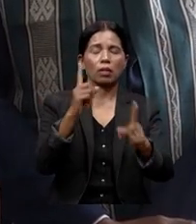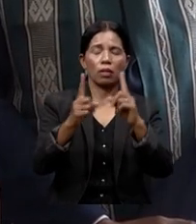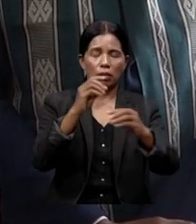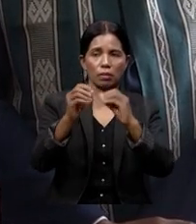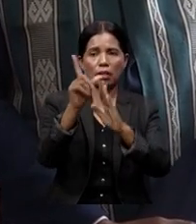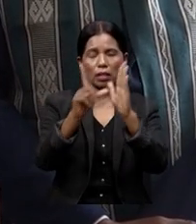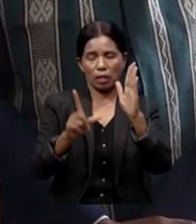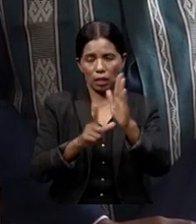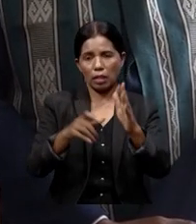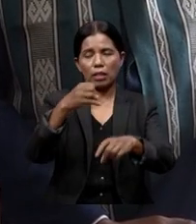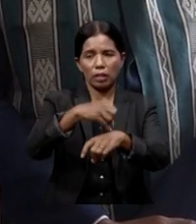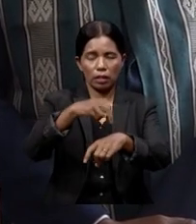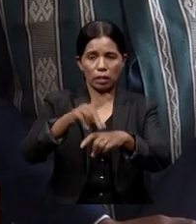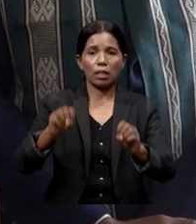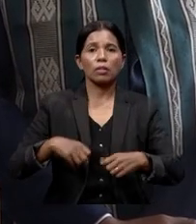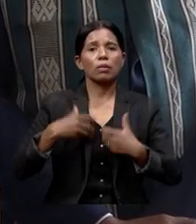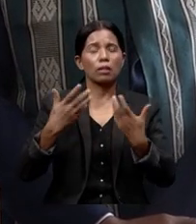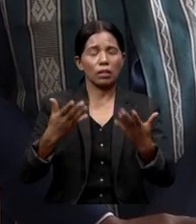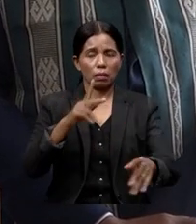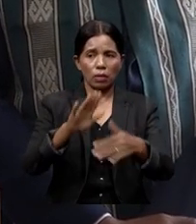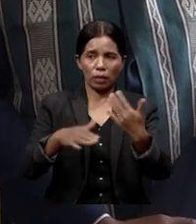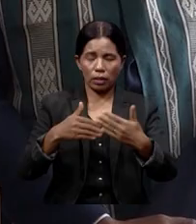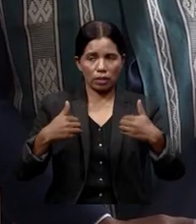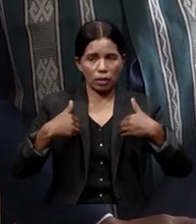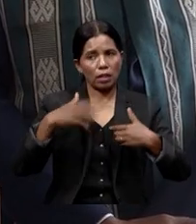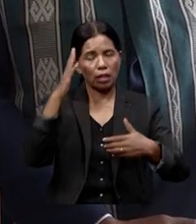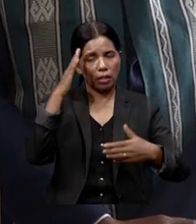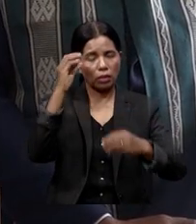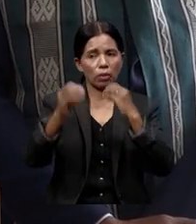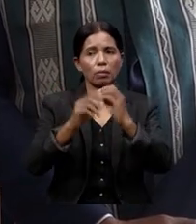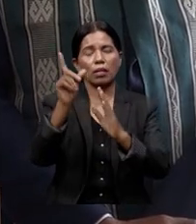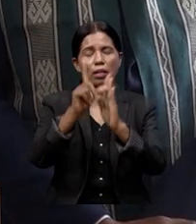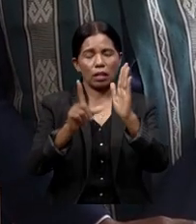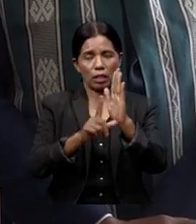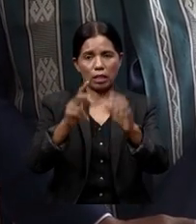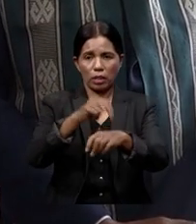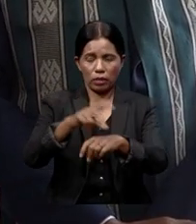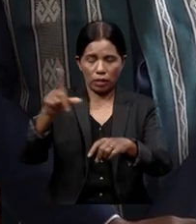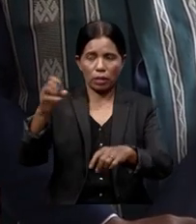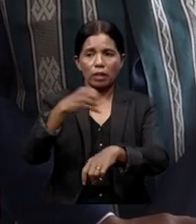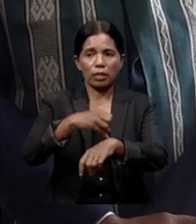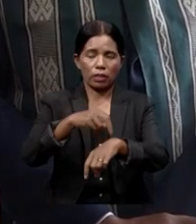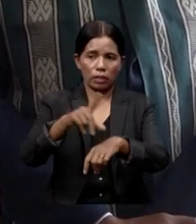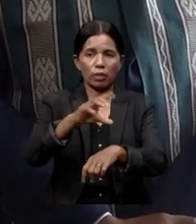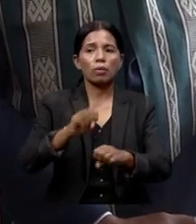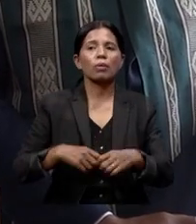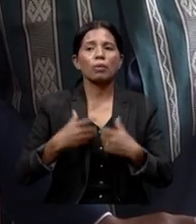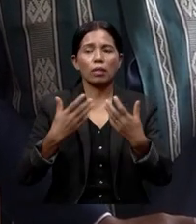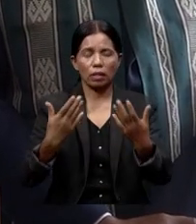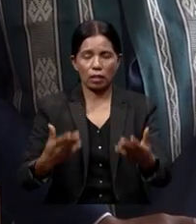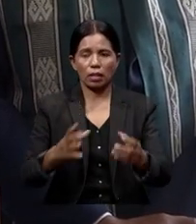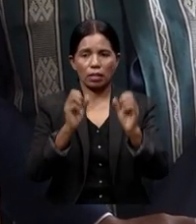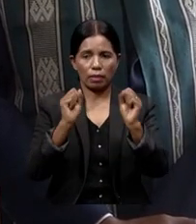humanitária internacional né para o exame maca é muito tempo conhecimento com a lei humanitária nacional internacional e não mostra o exame para o futuro né